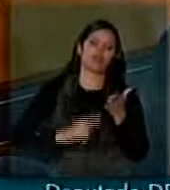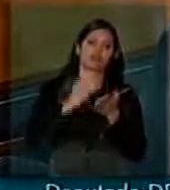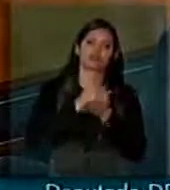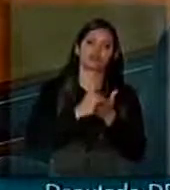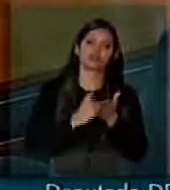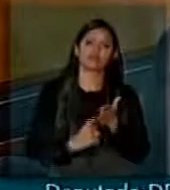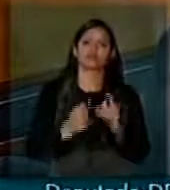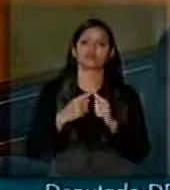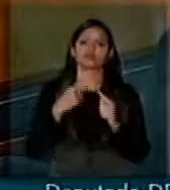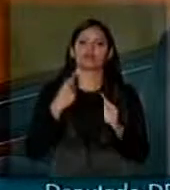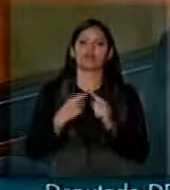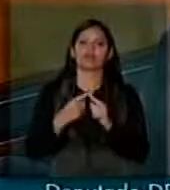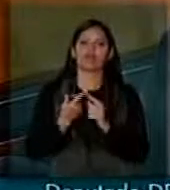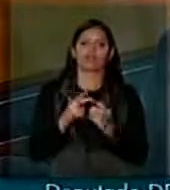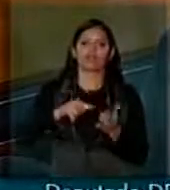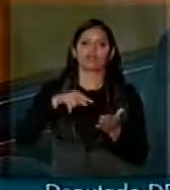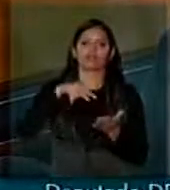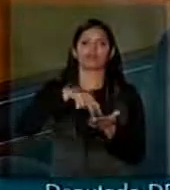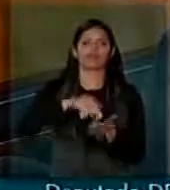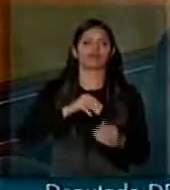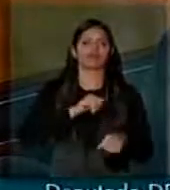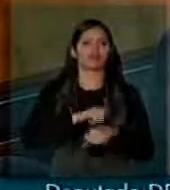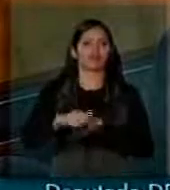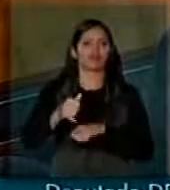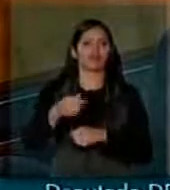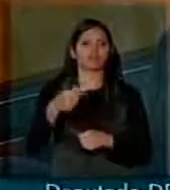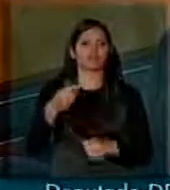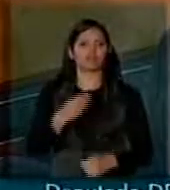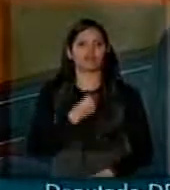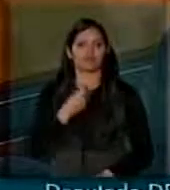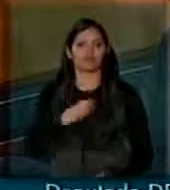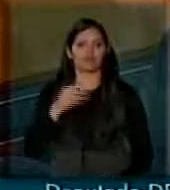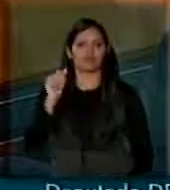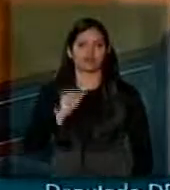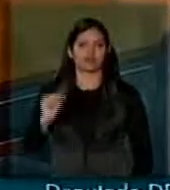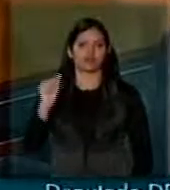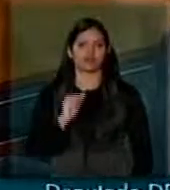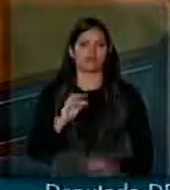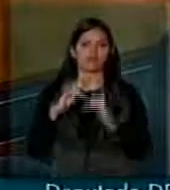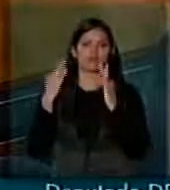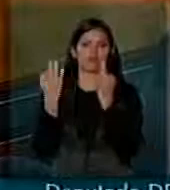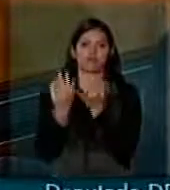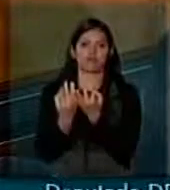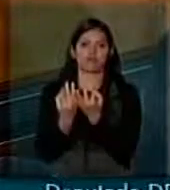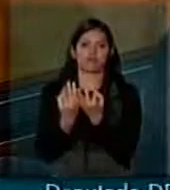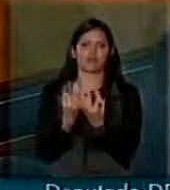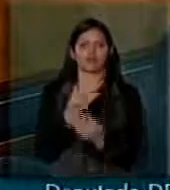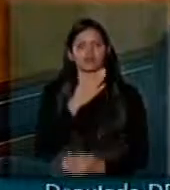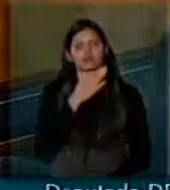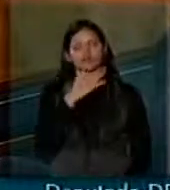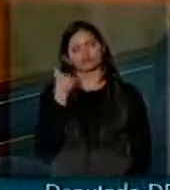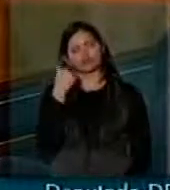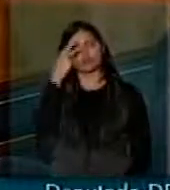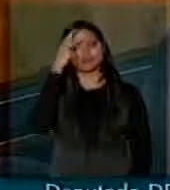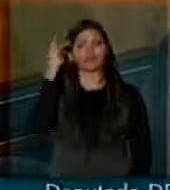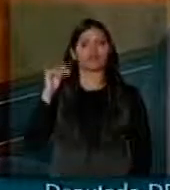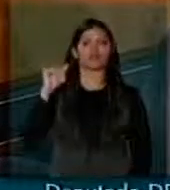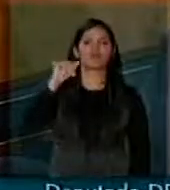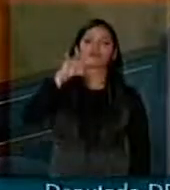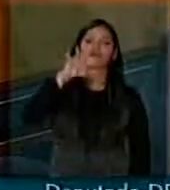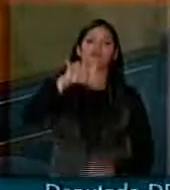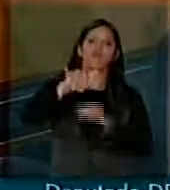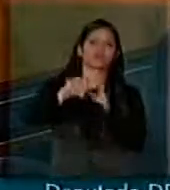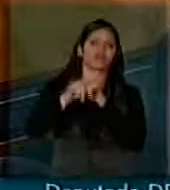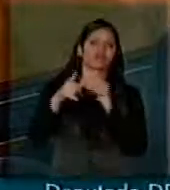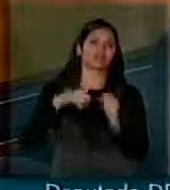em considerando a não presença do presidente da Associação das Famílias das Vítimas do voo. Houve um problema de